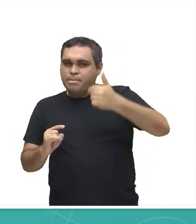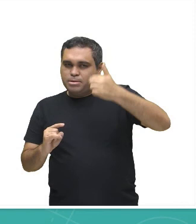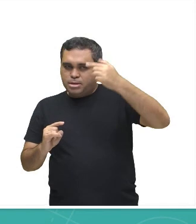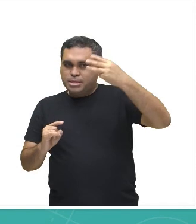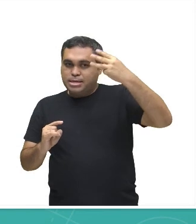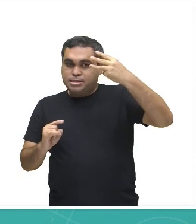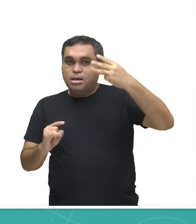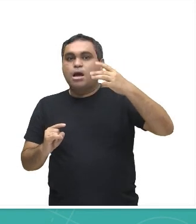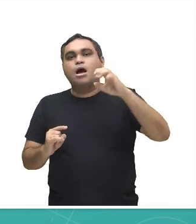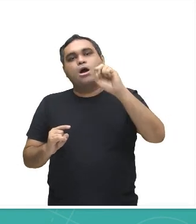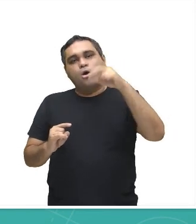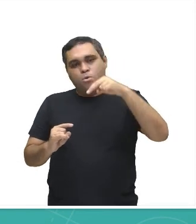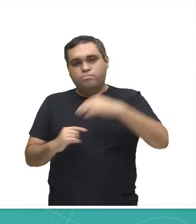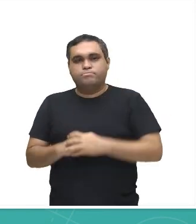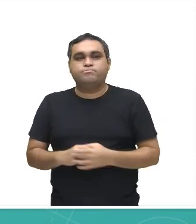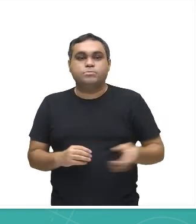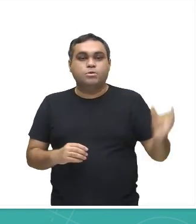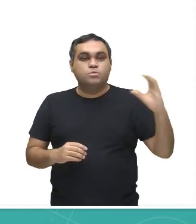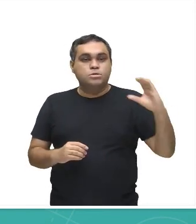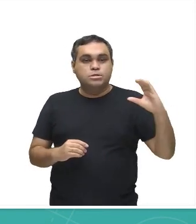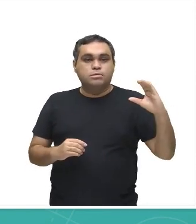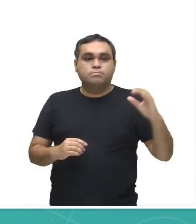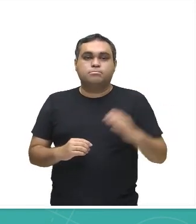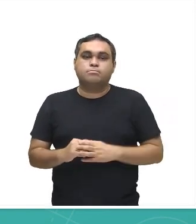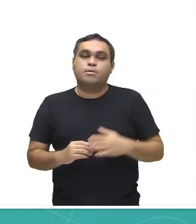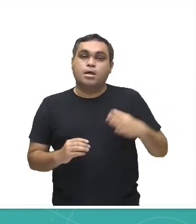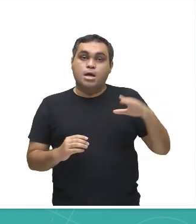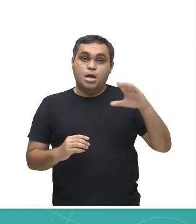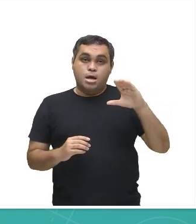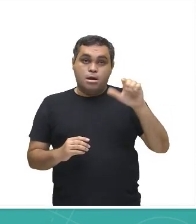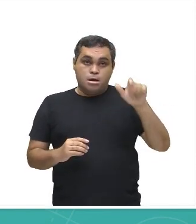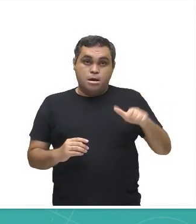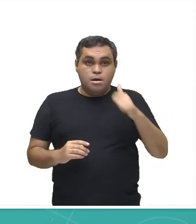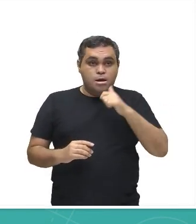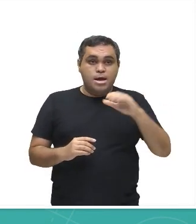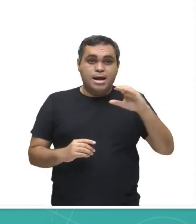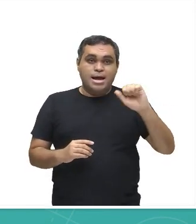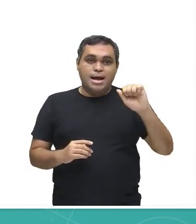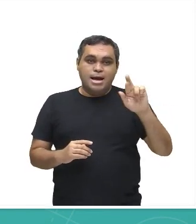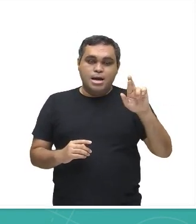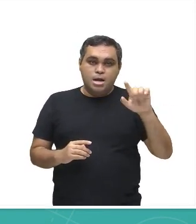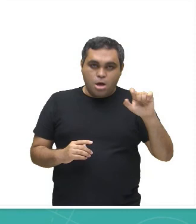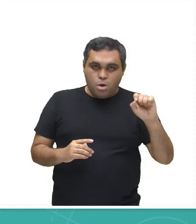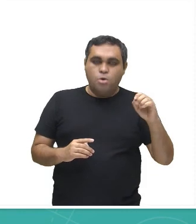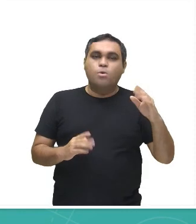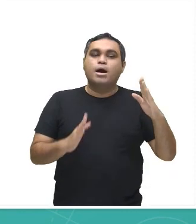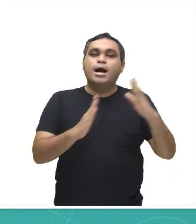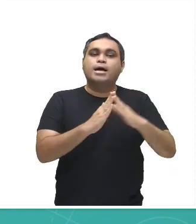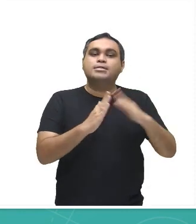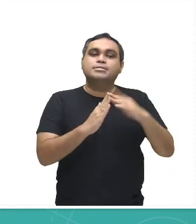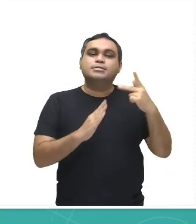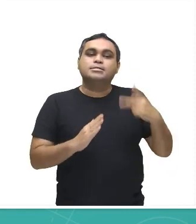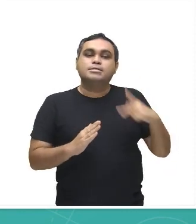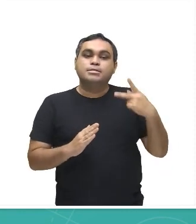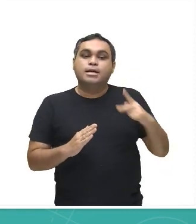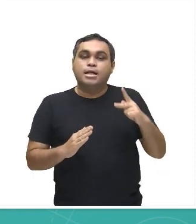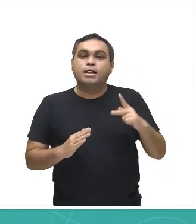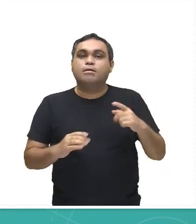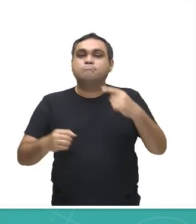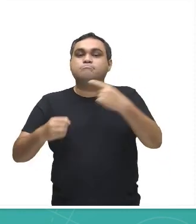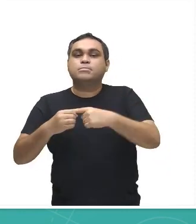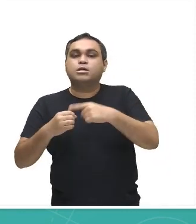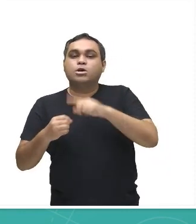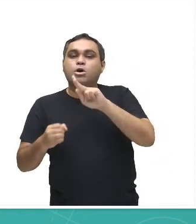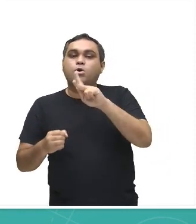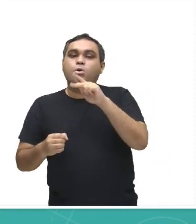uma cidade. E todas as vezes que eu utilizo a preposição para a cidade, sempre será